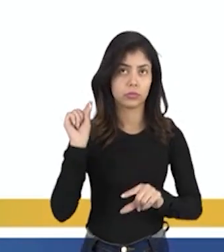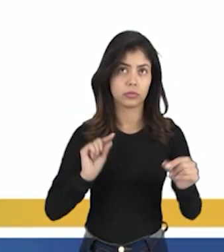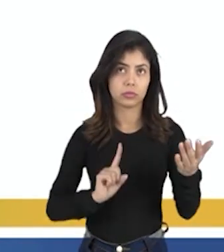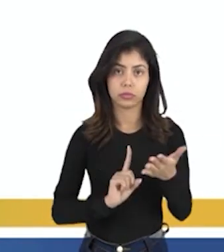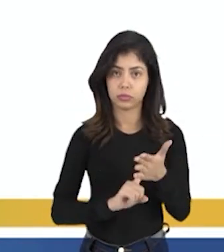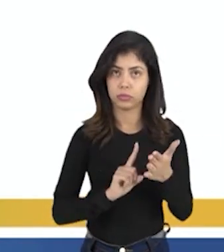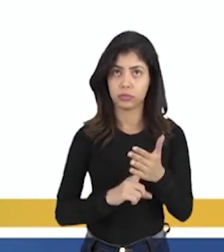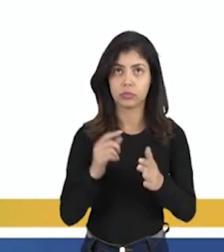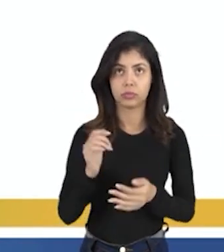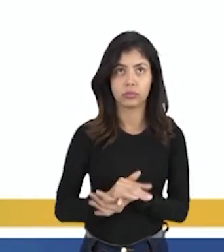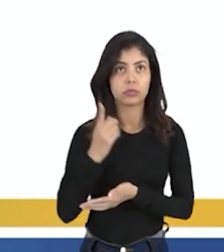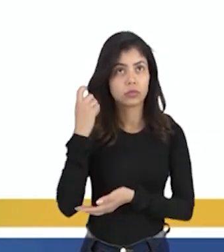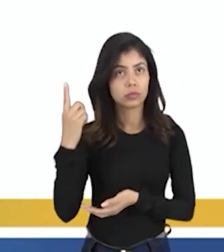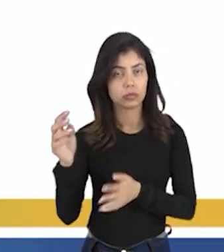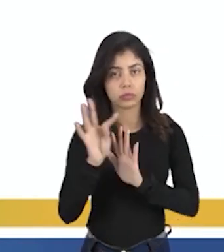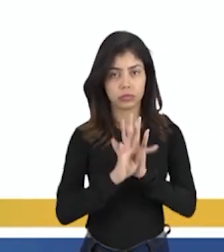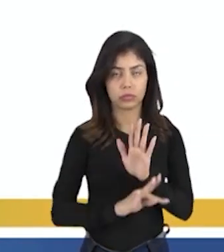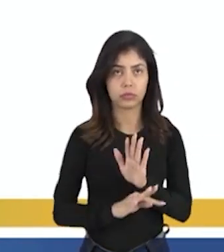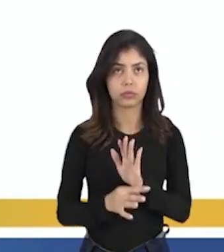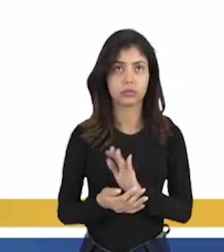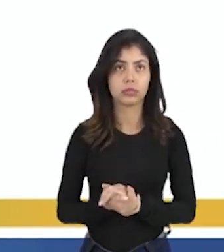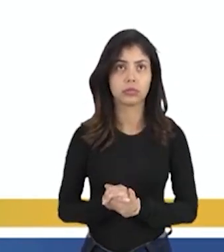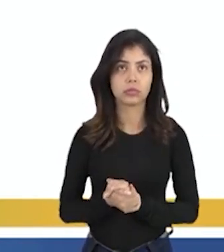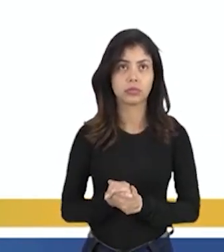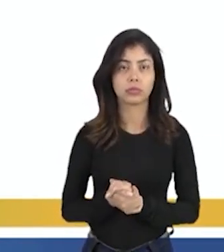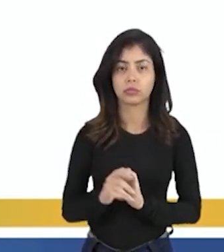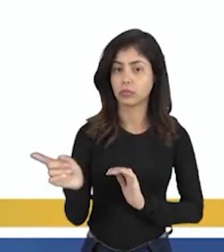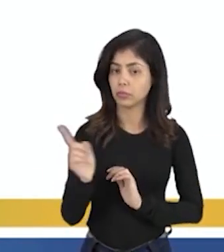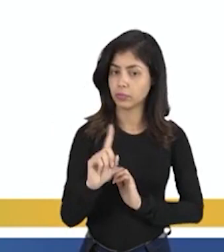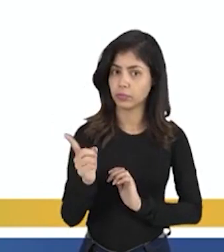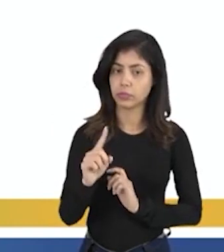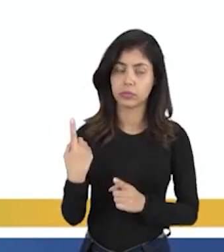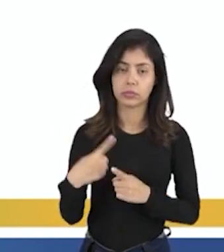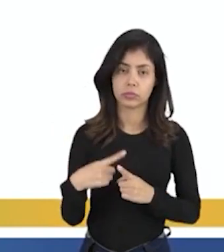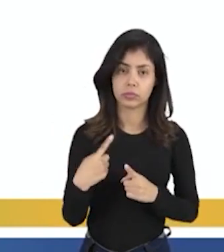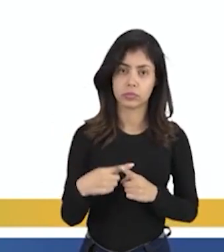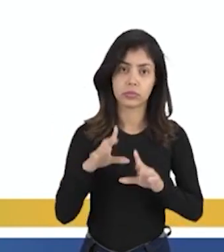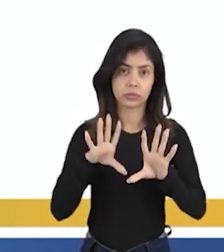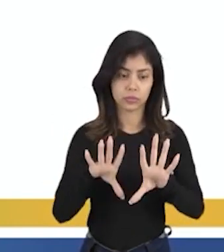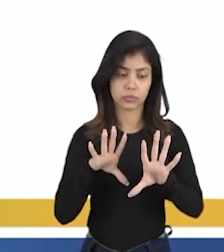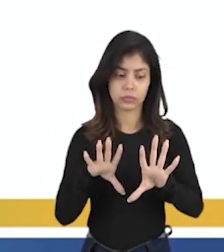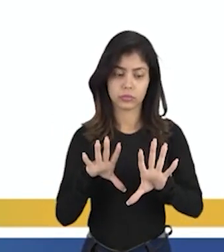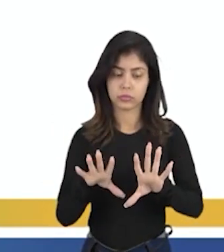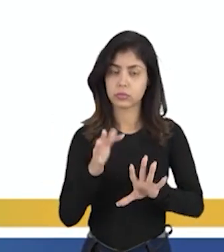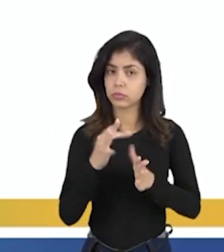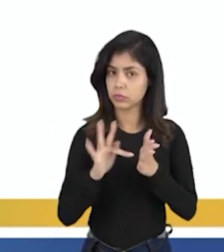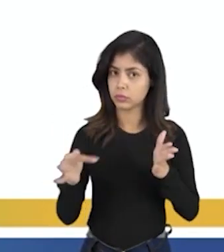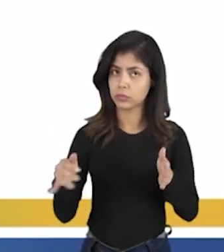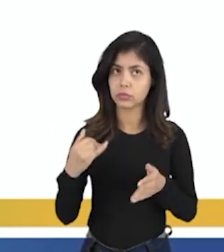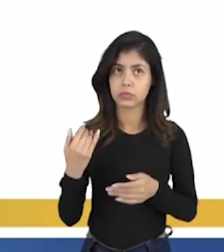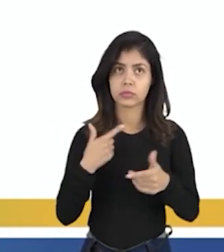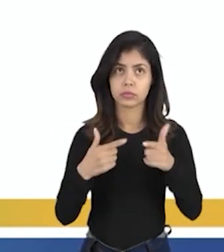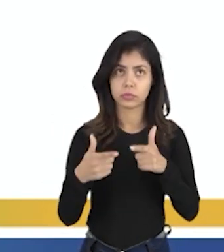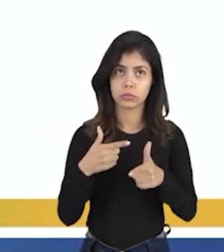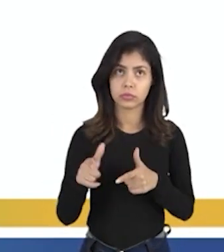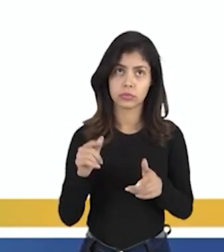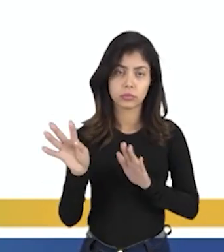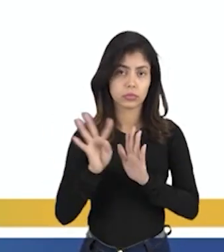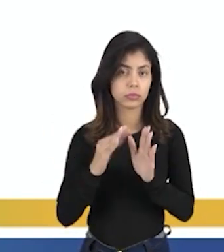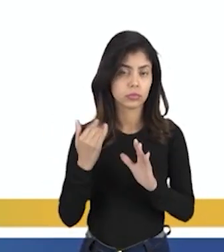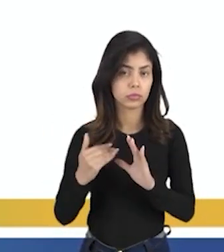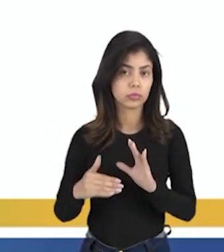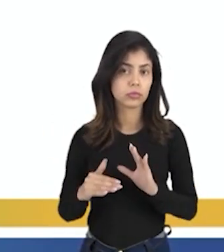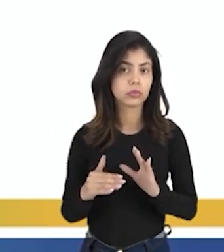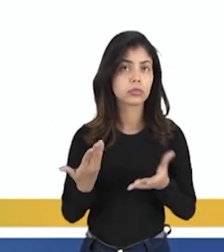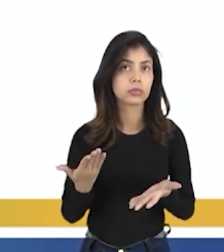a seleção, combinação e sonoridade do texto. Não, pessoal, porque A função que trabalha com a